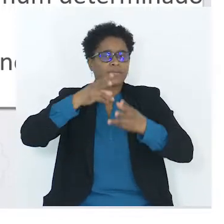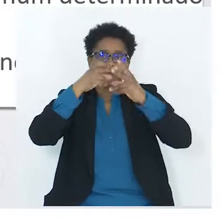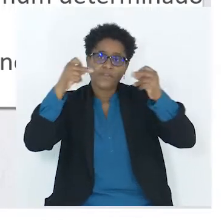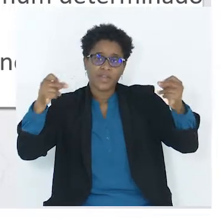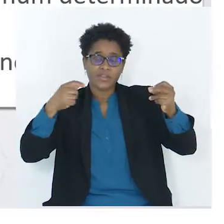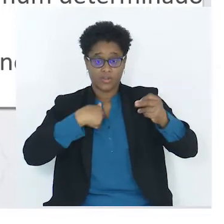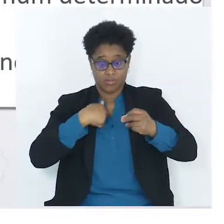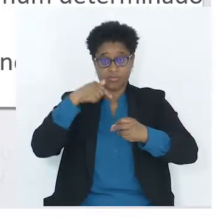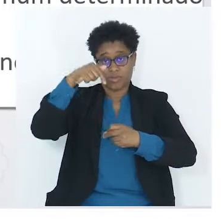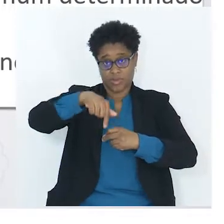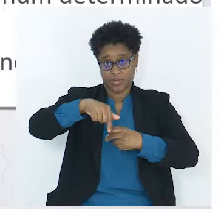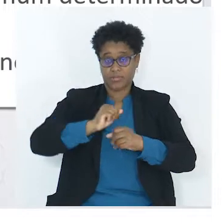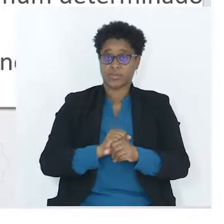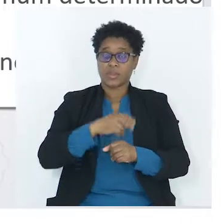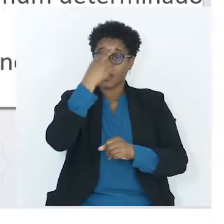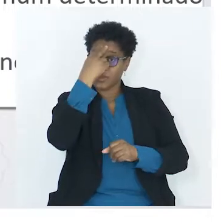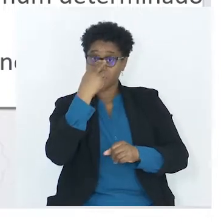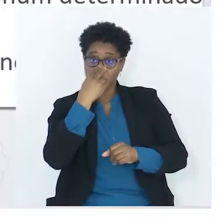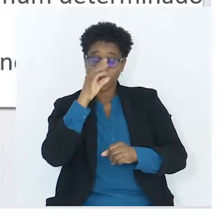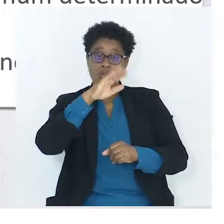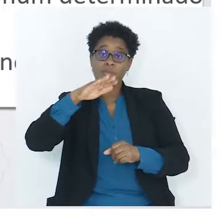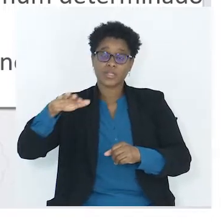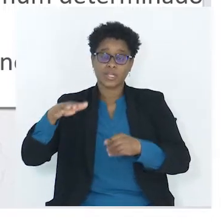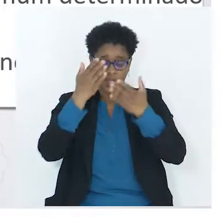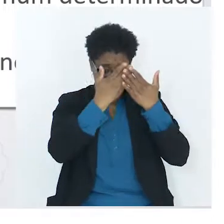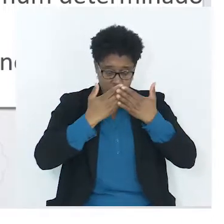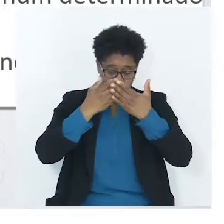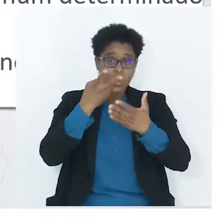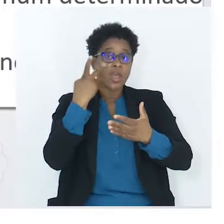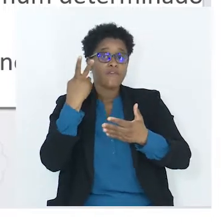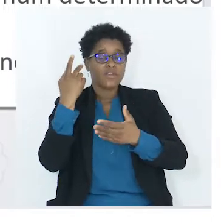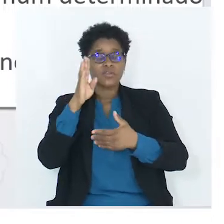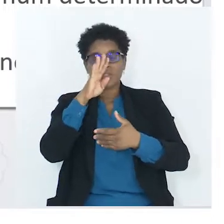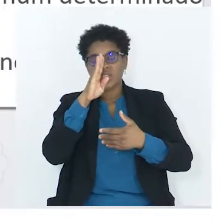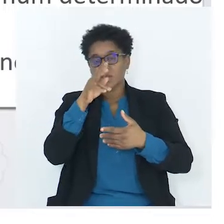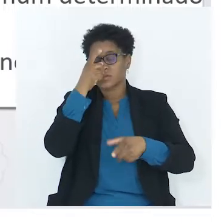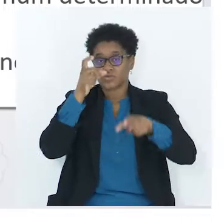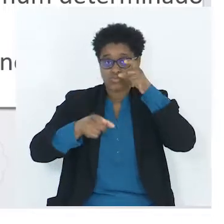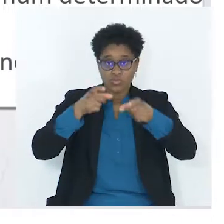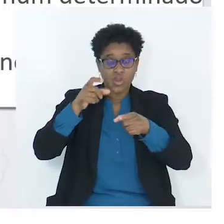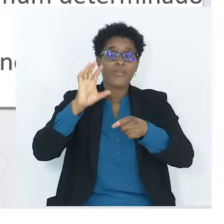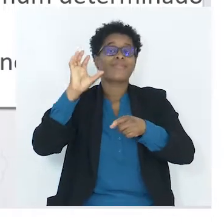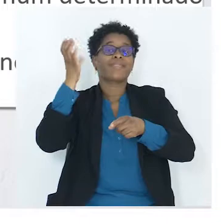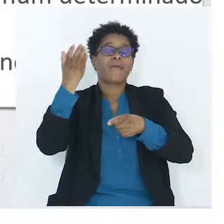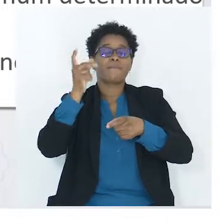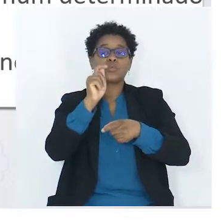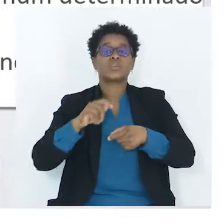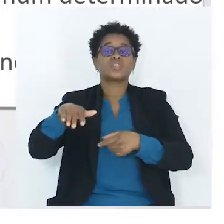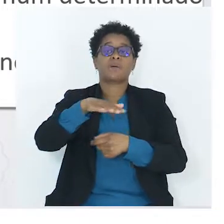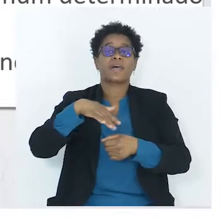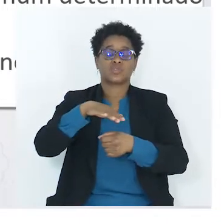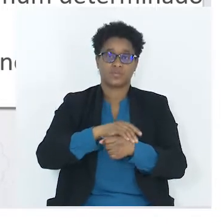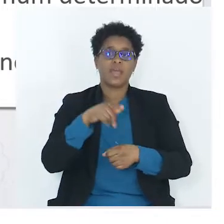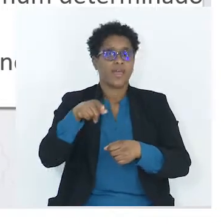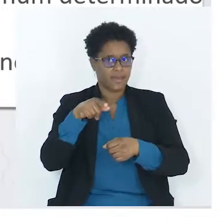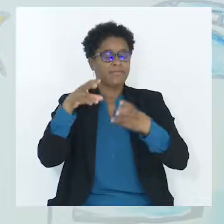A última definição que eu trouxe é que a história é uma ciência que estuda a vida dos seres humanos no tempo e